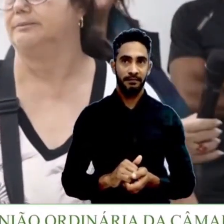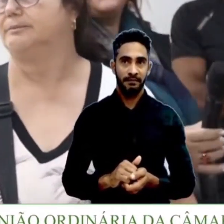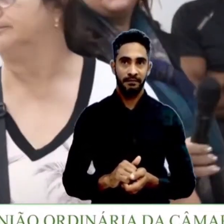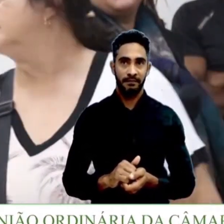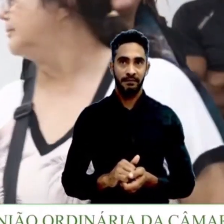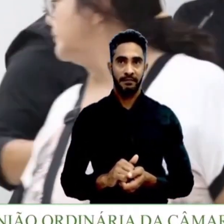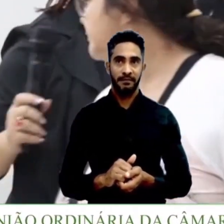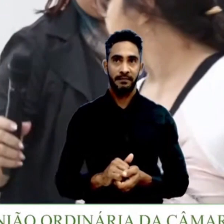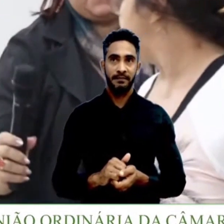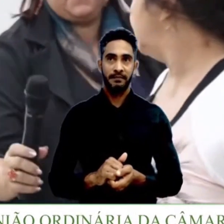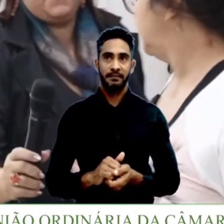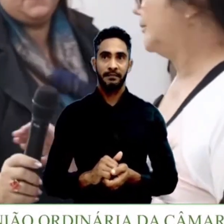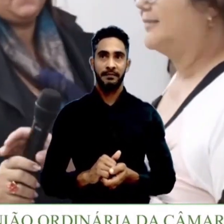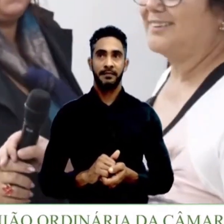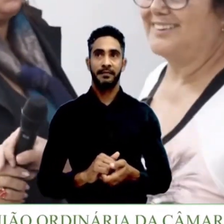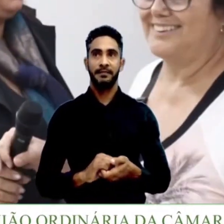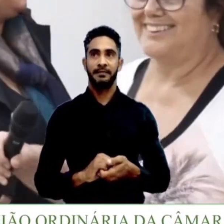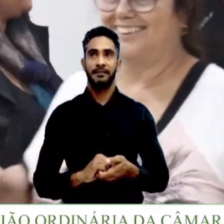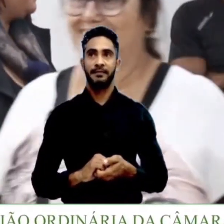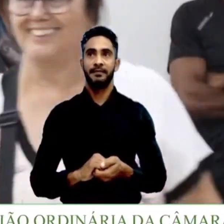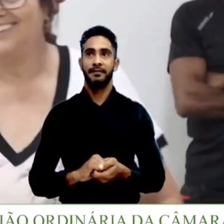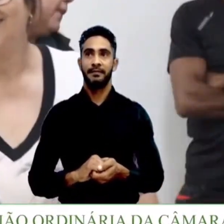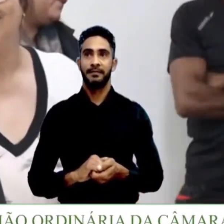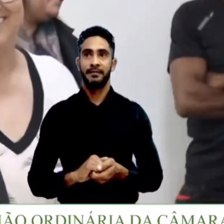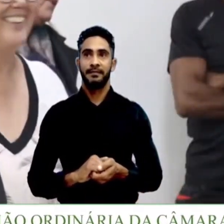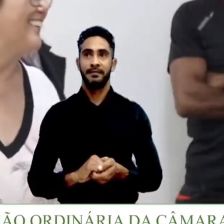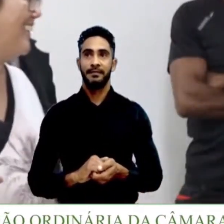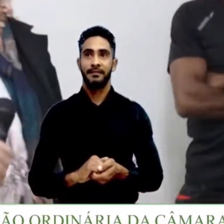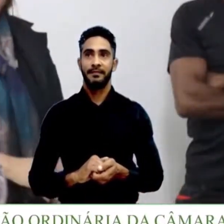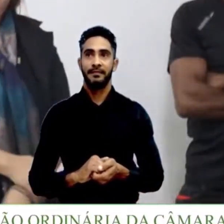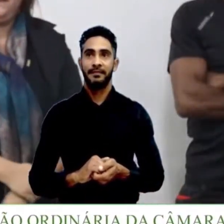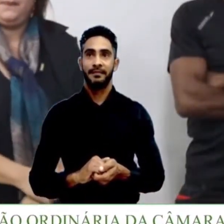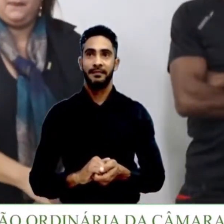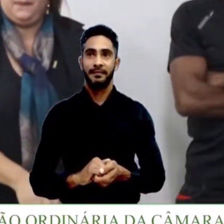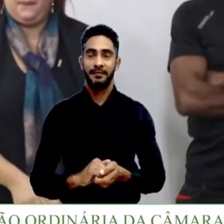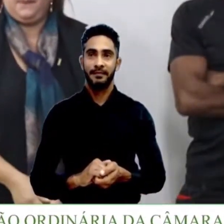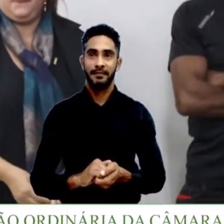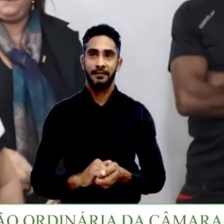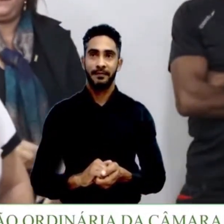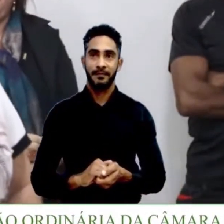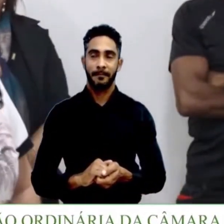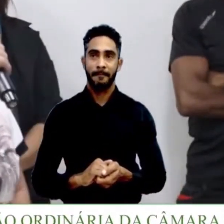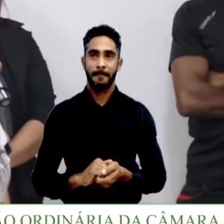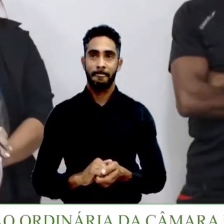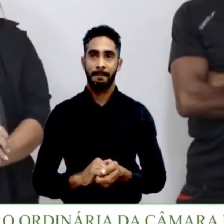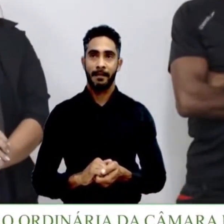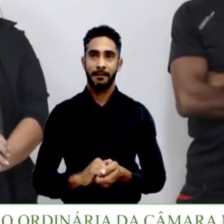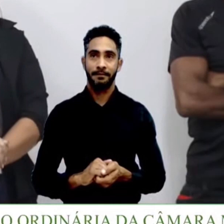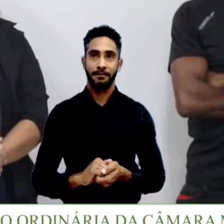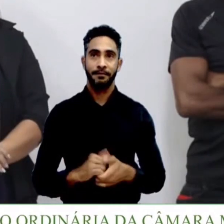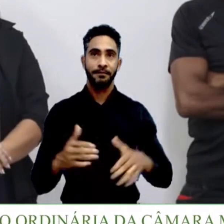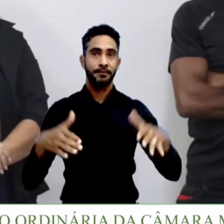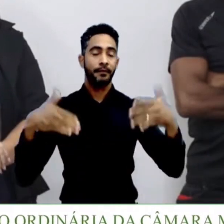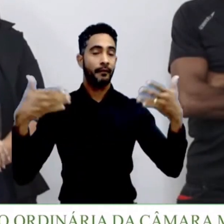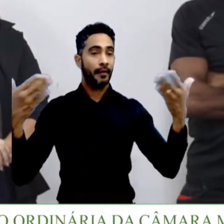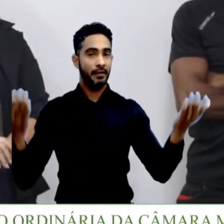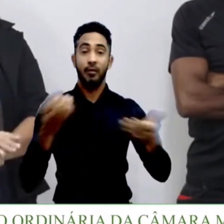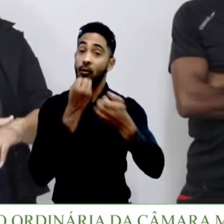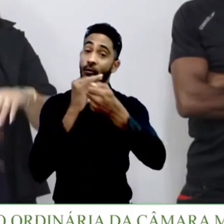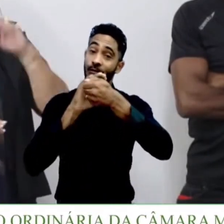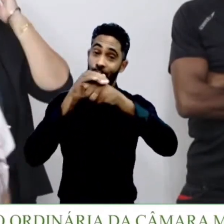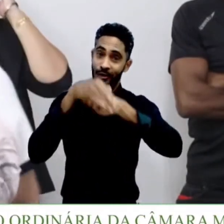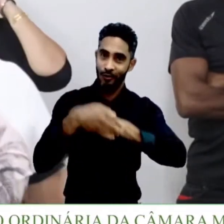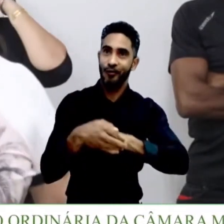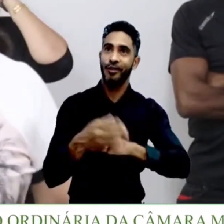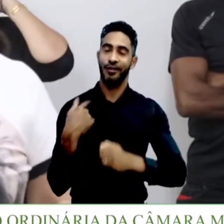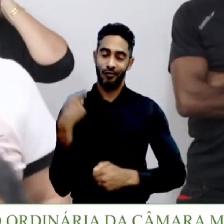rádio está sendo transmitida, a televisão está transmitindo e ninguém está escutando lá do outro lado. Fala um pouquinho mais rápido novamente aí. Boa noite, né?